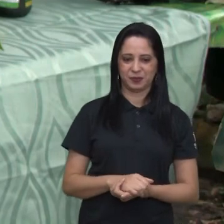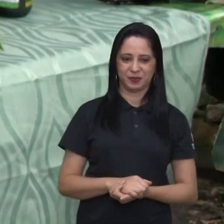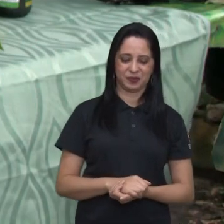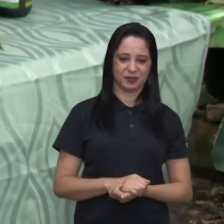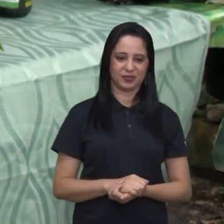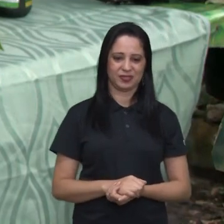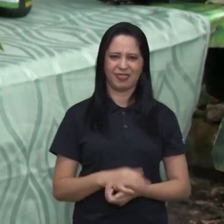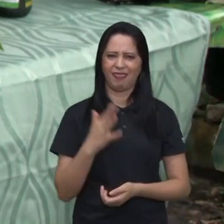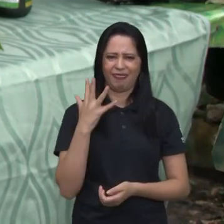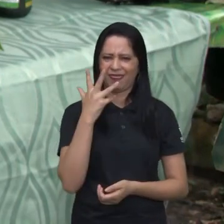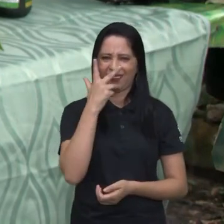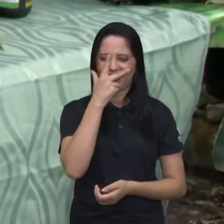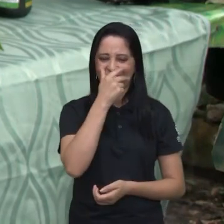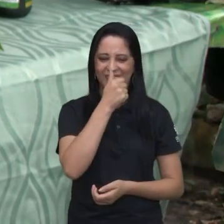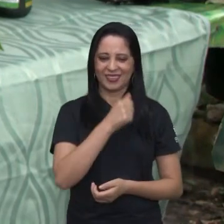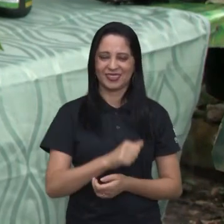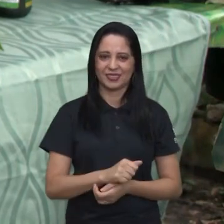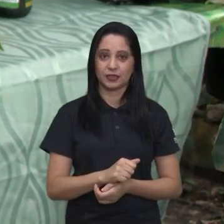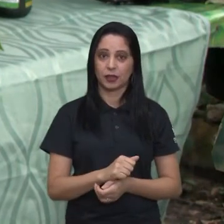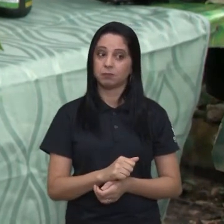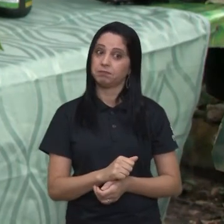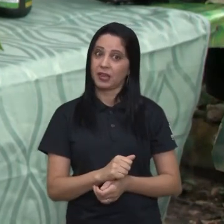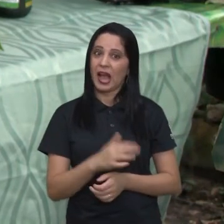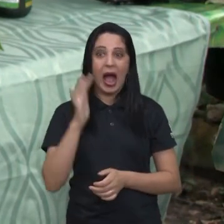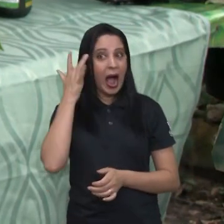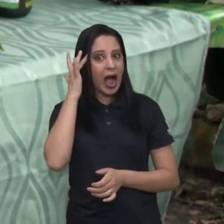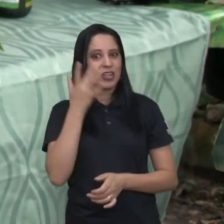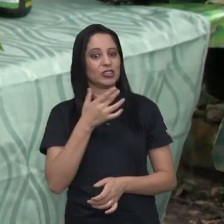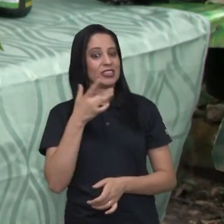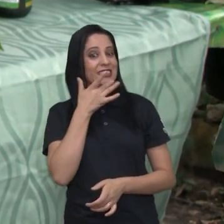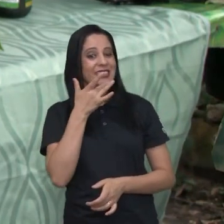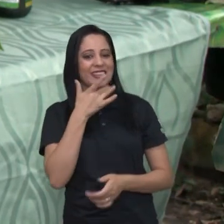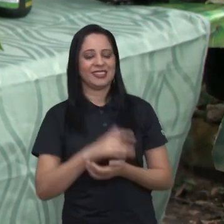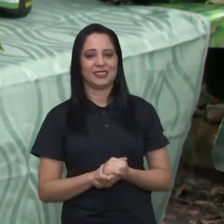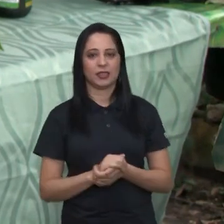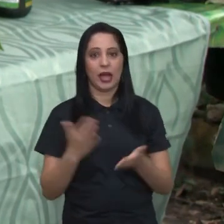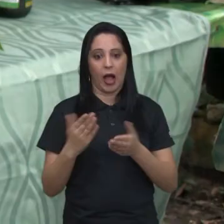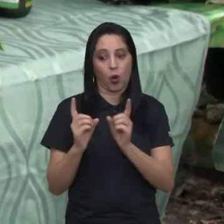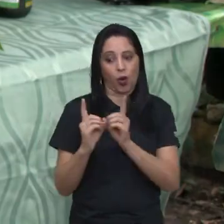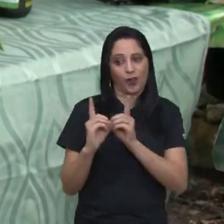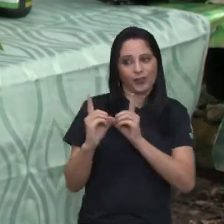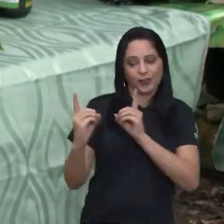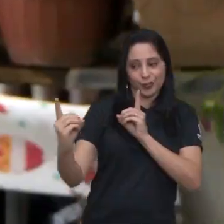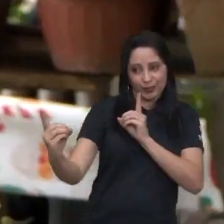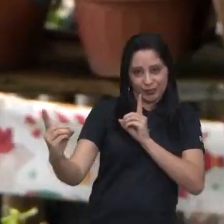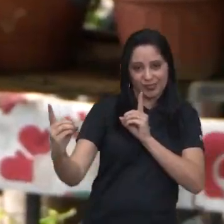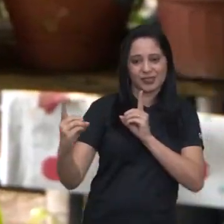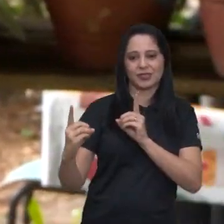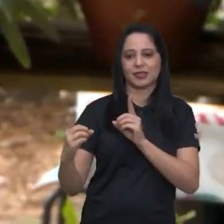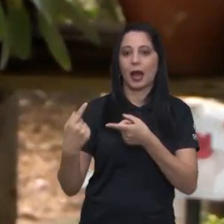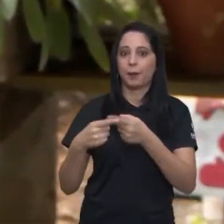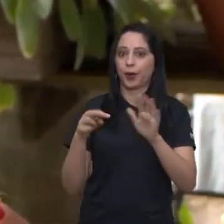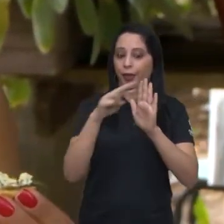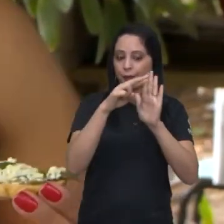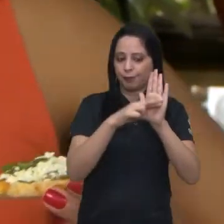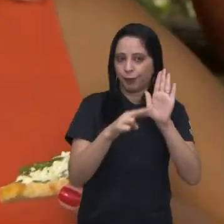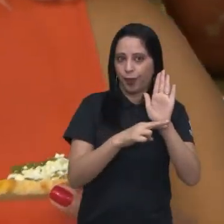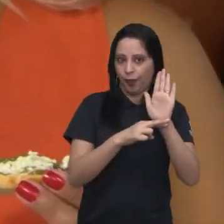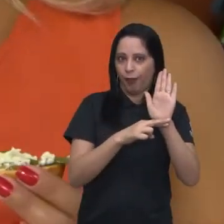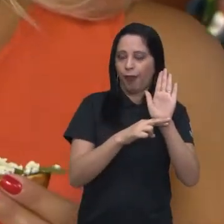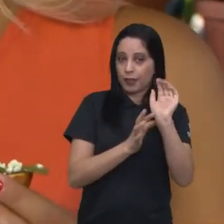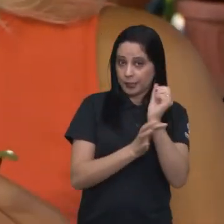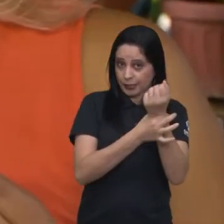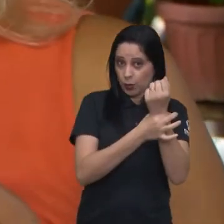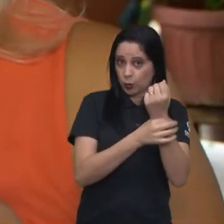só, linda, né? Deve estar muito saborosa. Ai, meu Deus. Gente, agora eu vou ficar um pouquinho longe da Bia, porque, né, seguindo